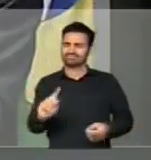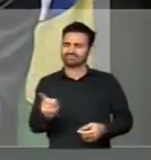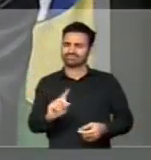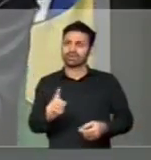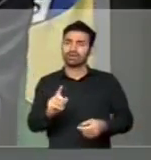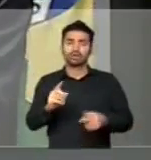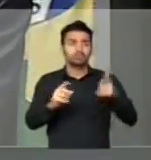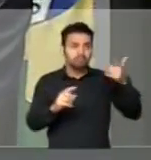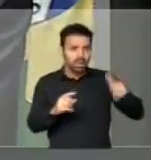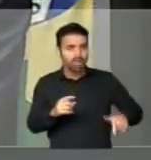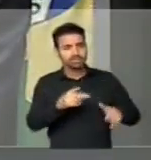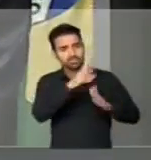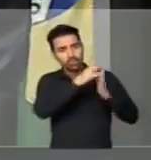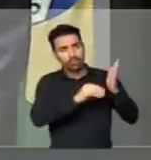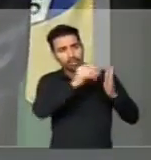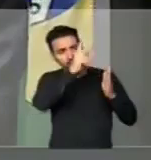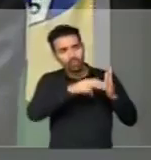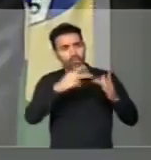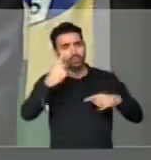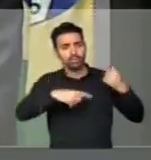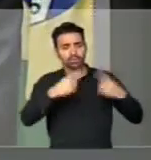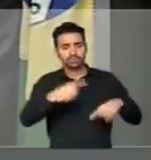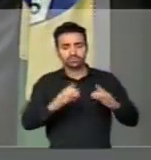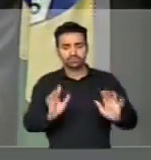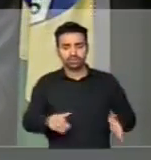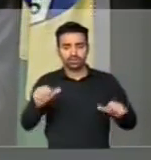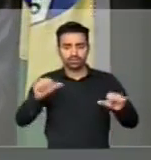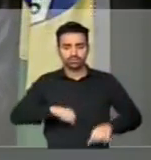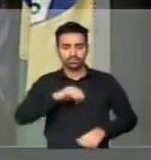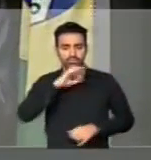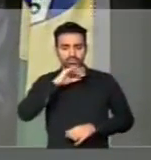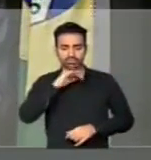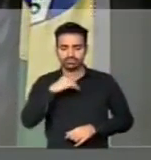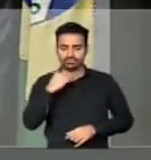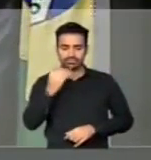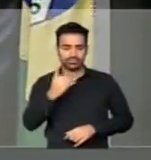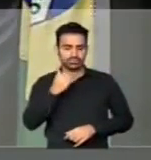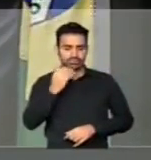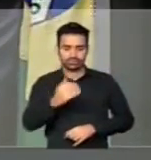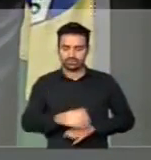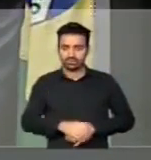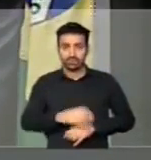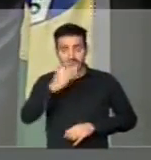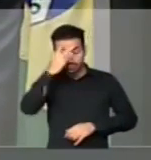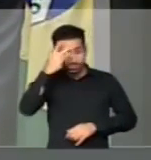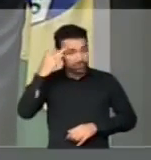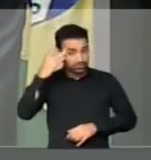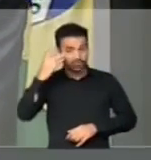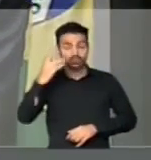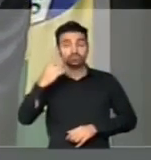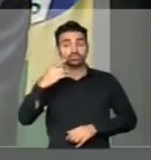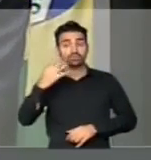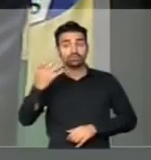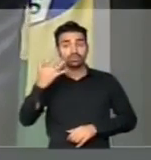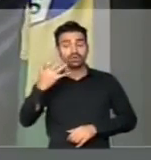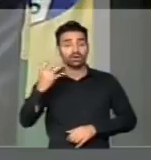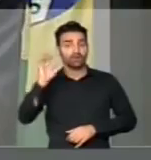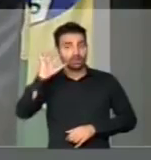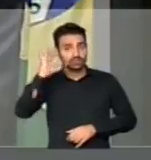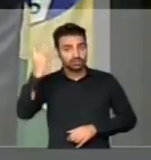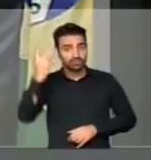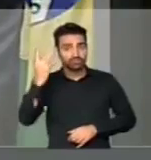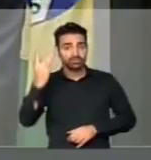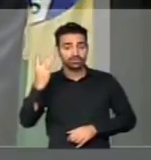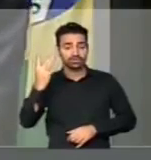se mostraram mal sucedidas. Aqueles que advogam soluções mágicas e